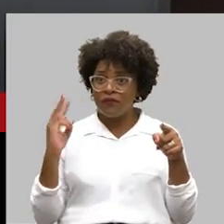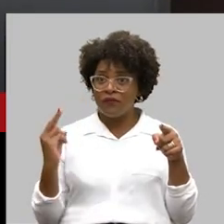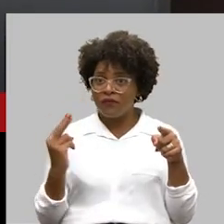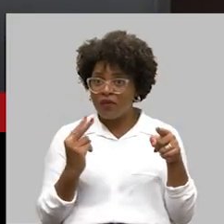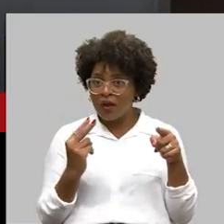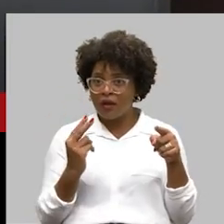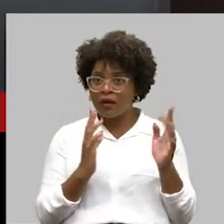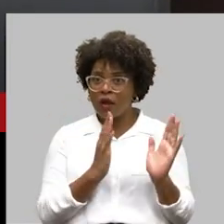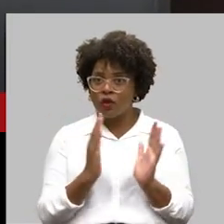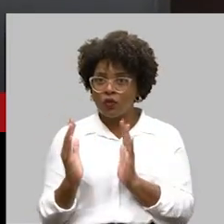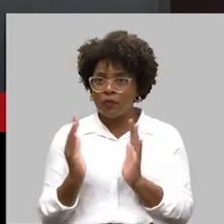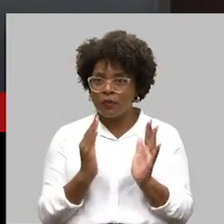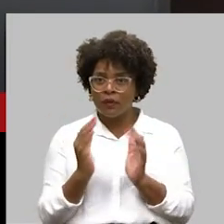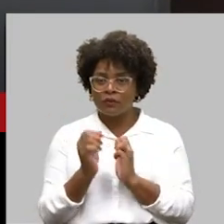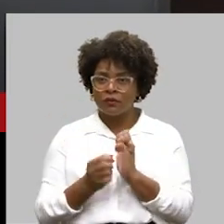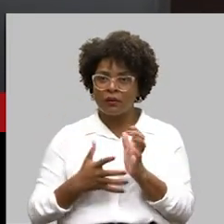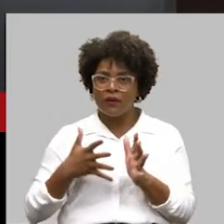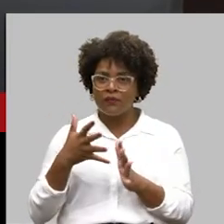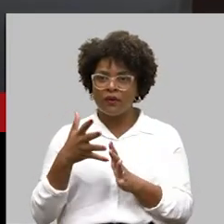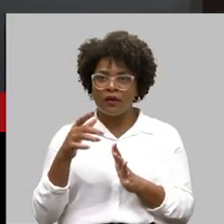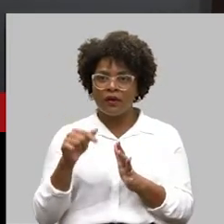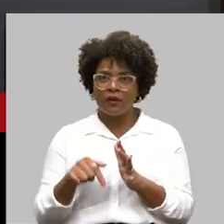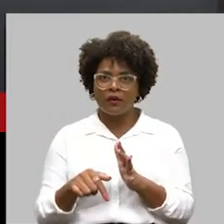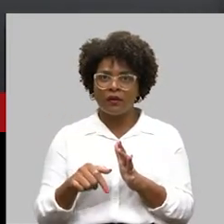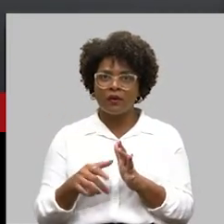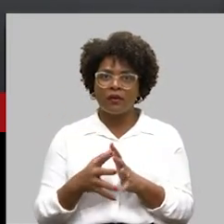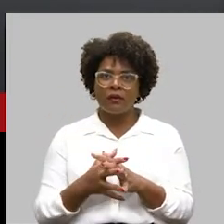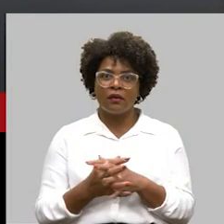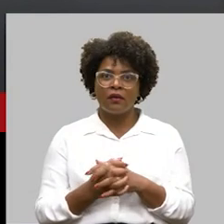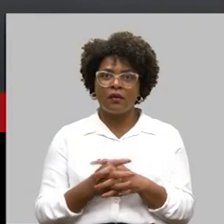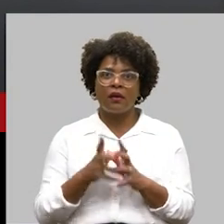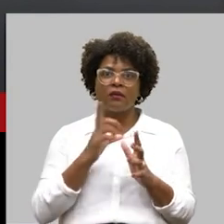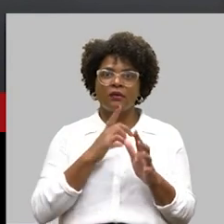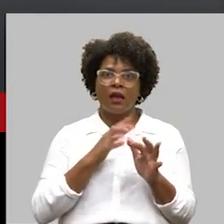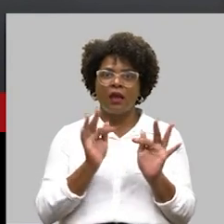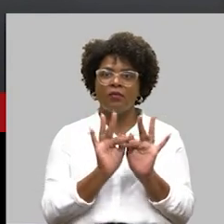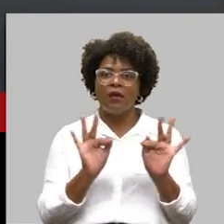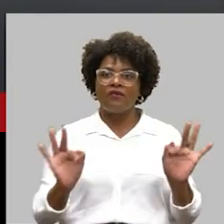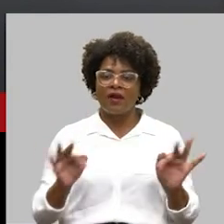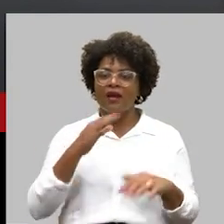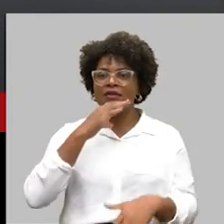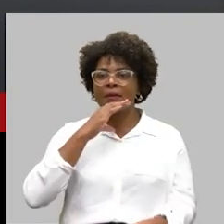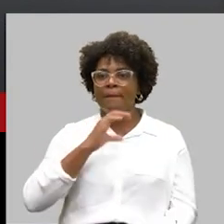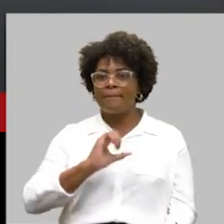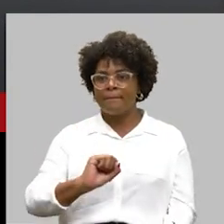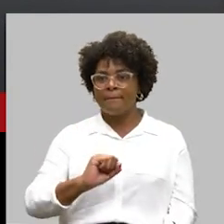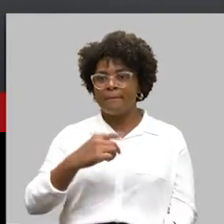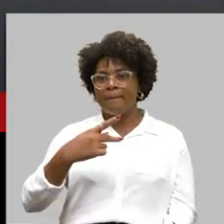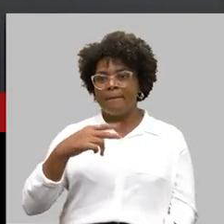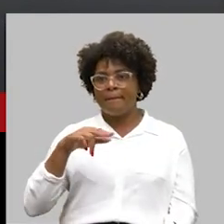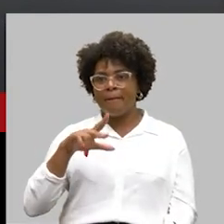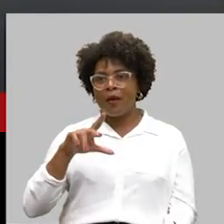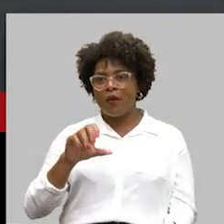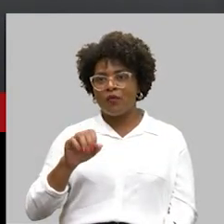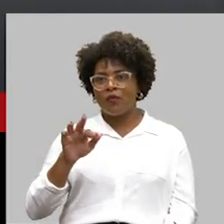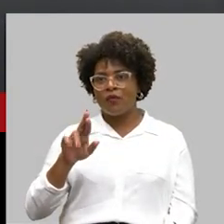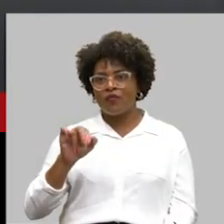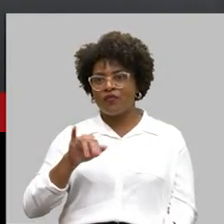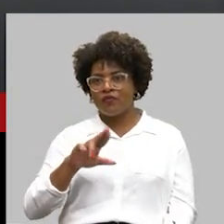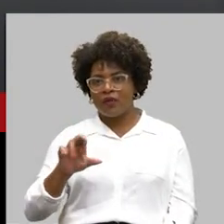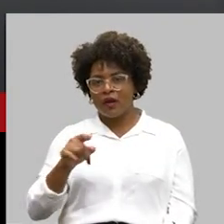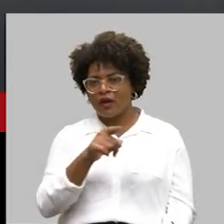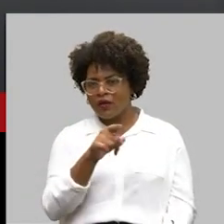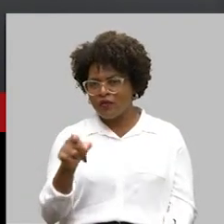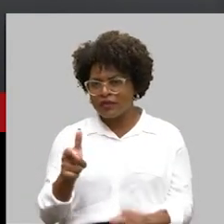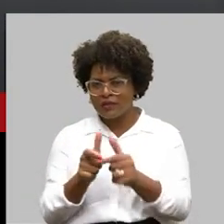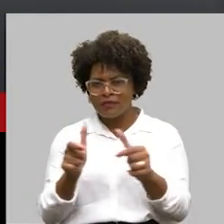o tempo da minha fala Então traz ali uma frase do Paulo Freire que certamente a maioria de vocês